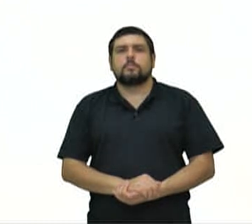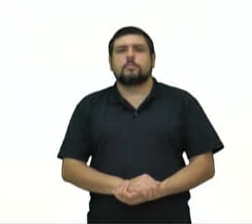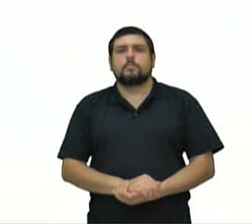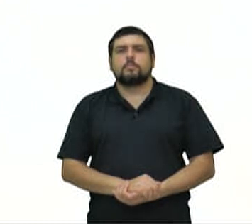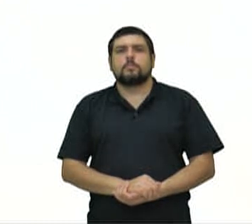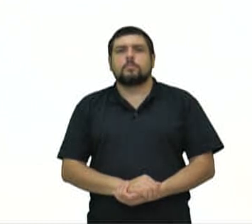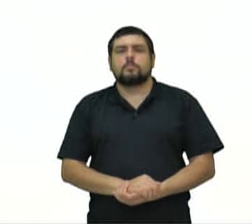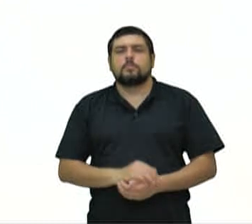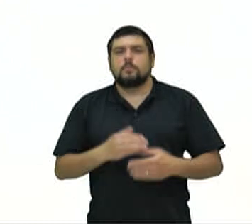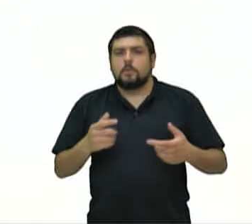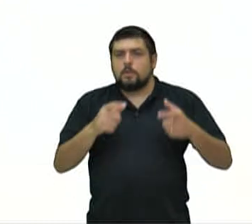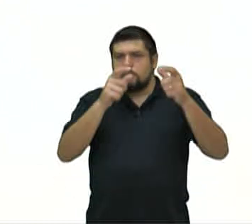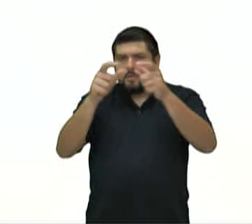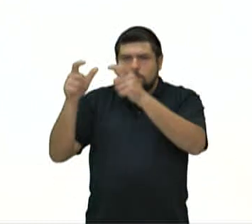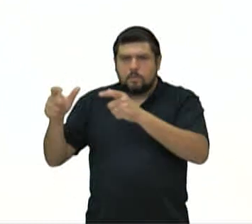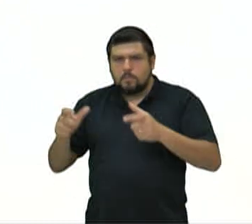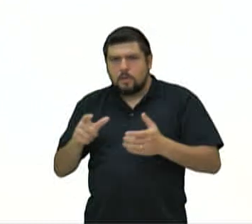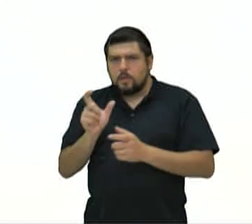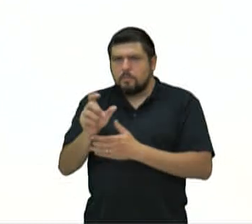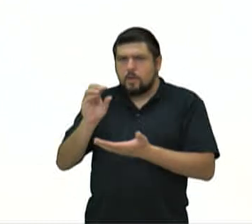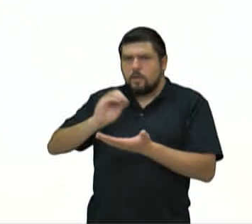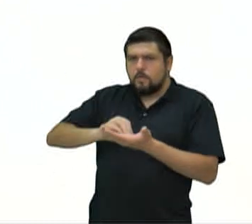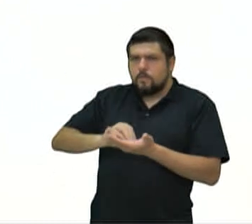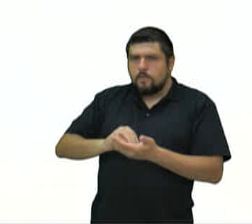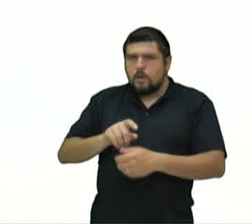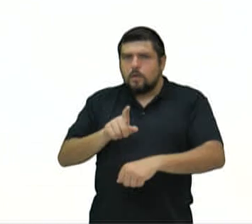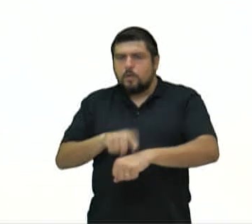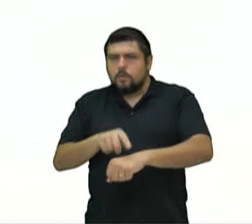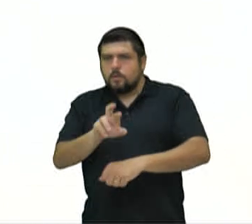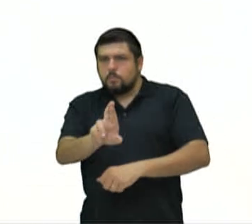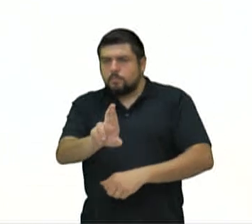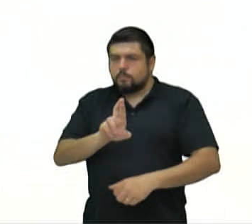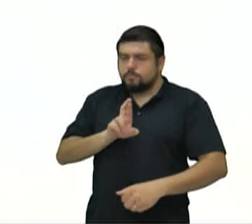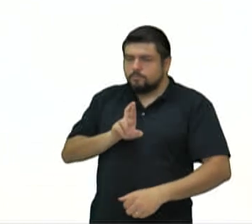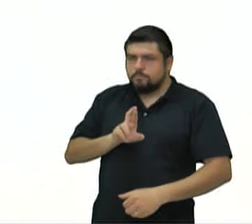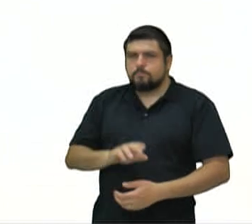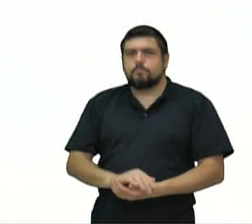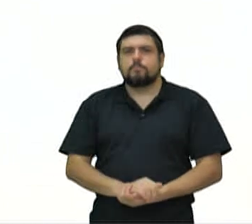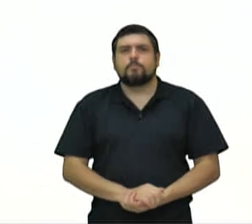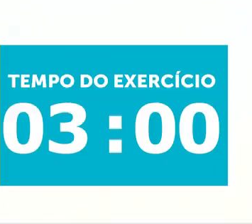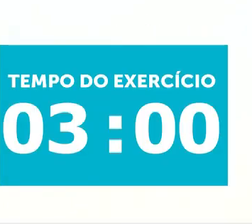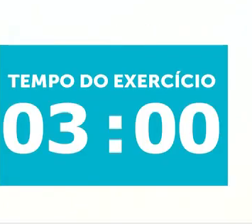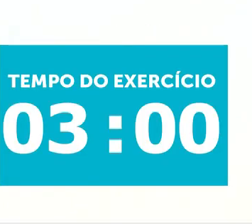on point. Vou dar um tempinho para vocês então, eu já volto para a gente conferir.